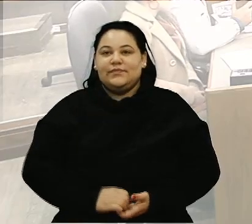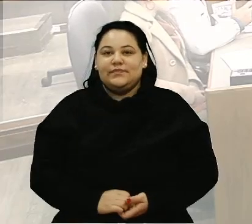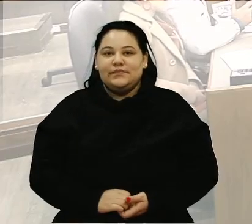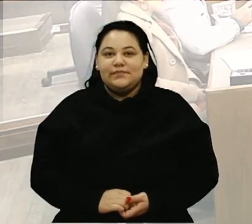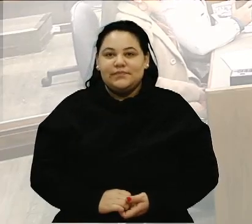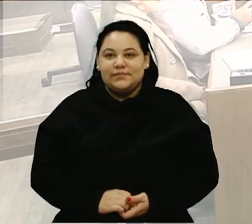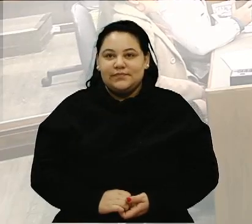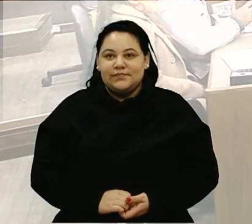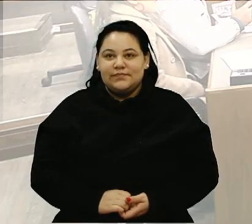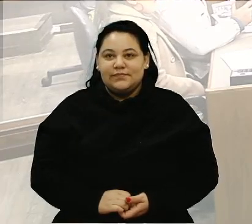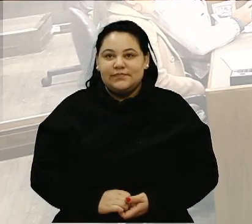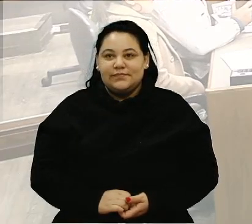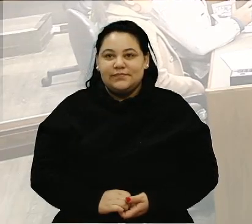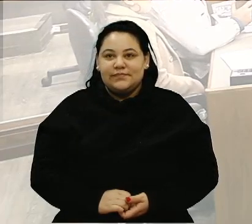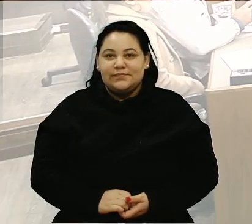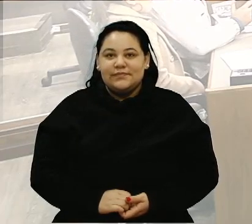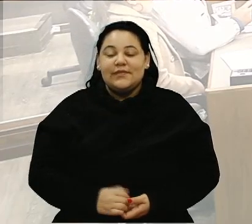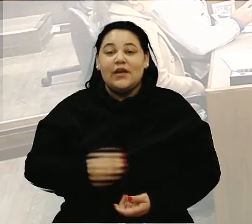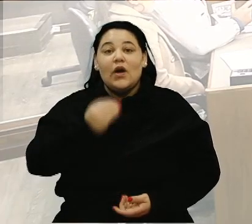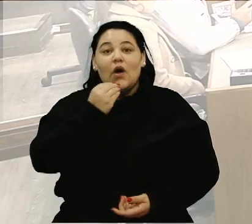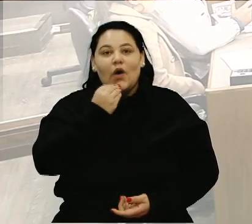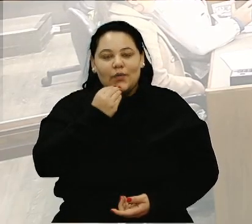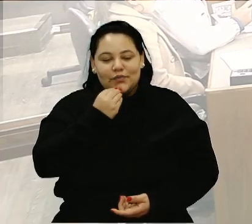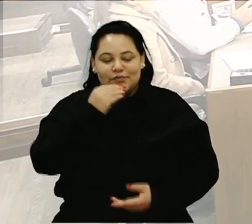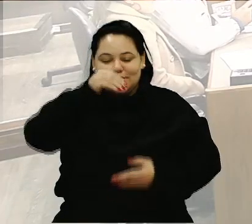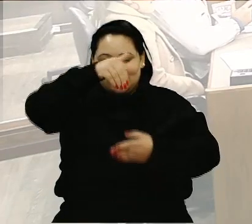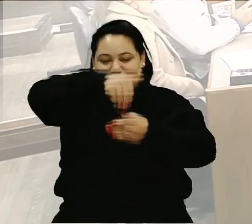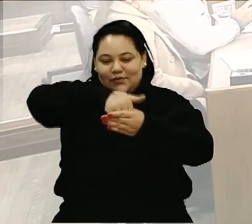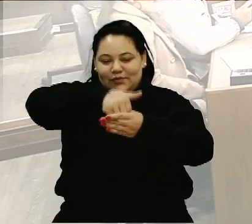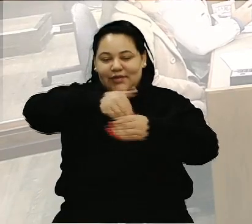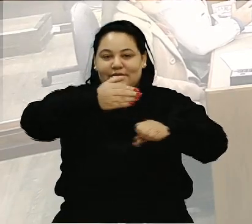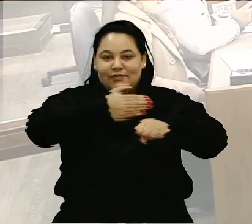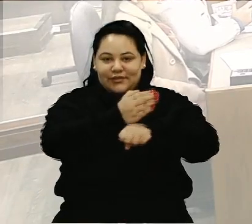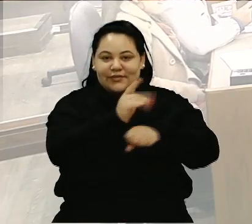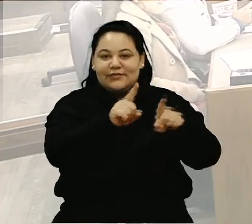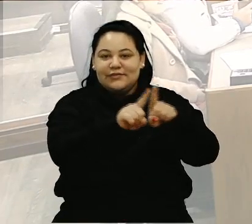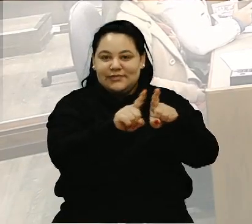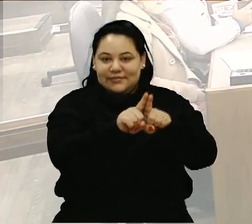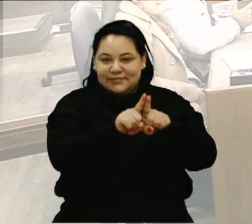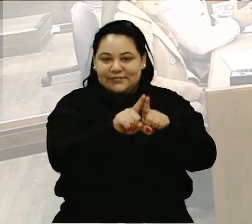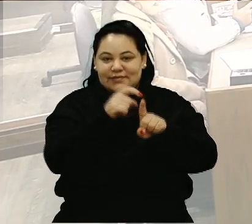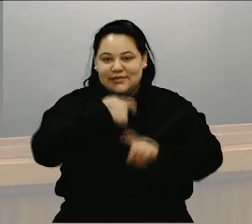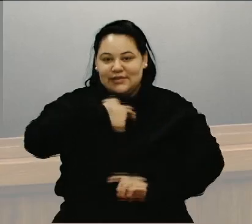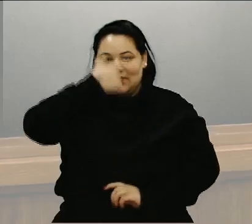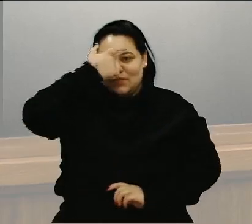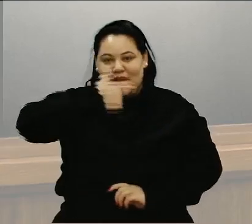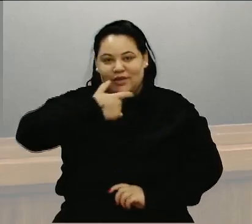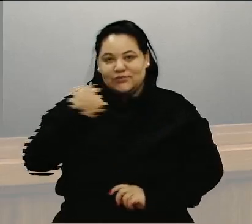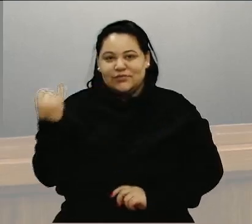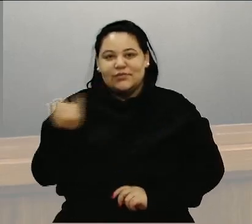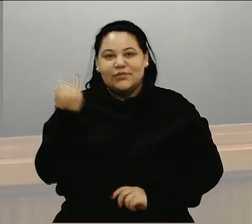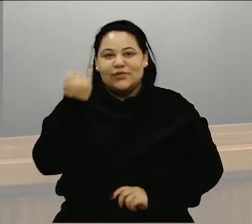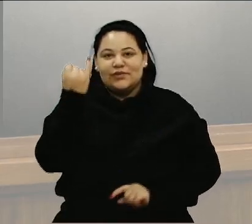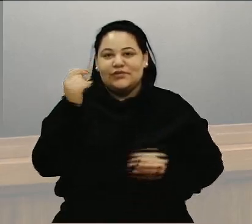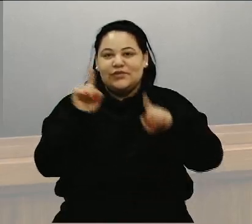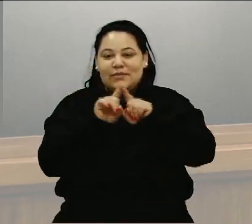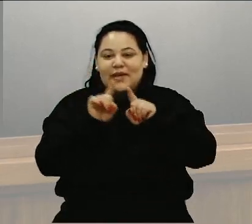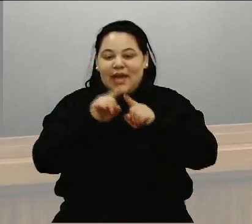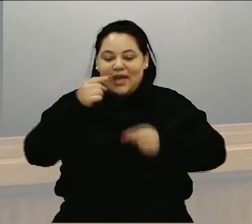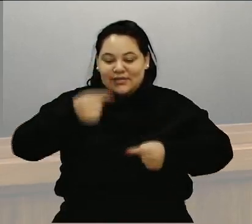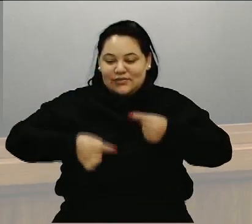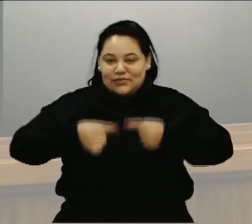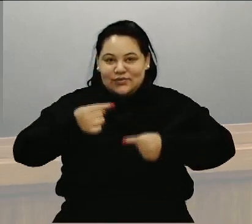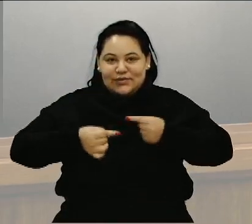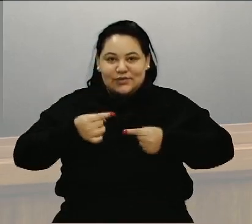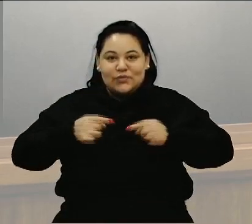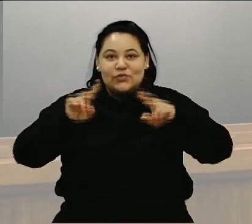Eu também, óbvio, né, votarei favorável. Acho importante essa discussão sobre